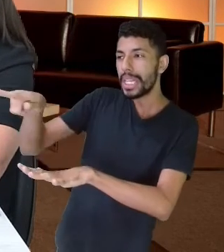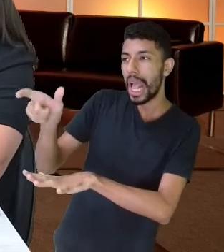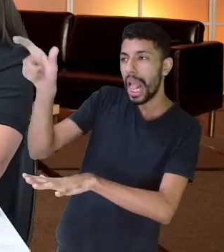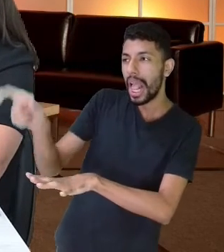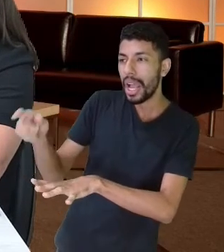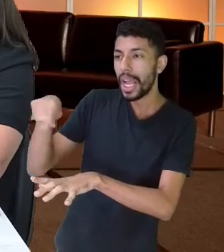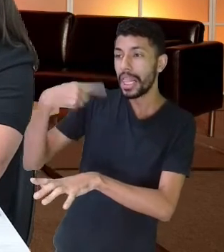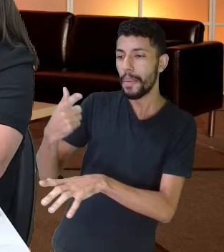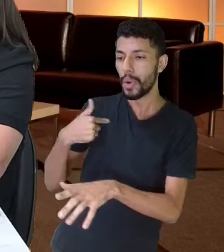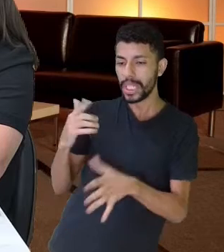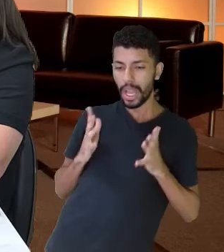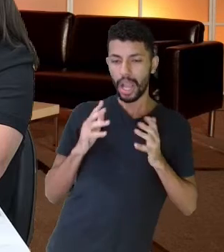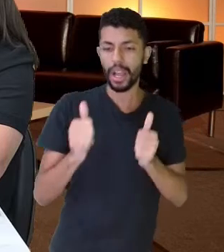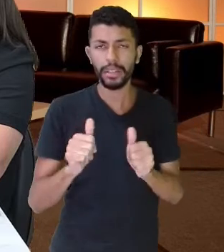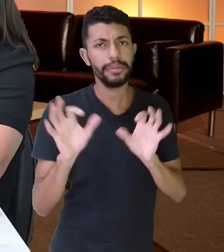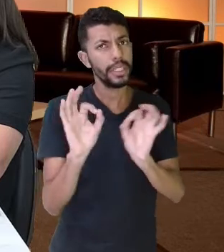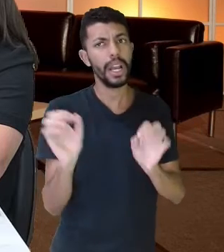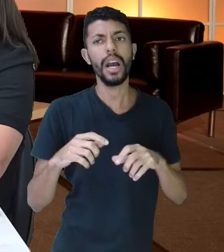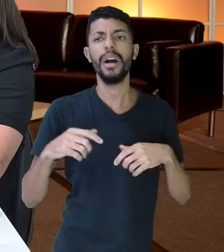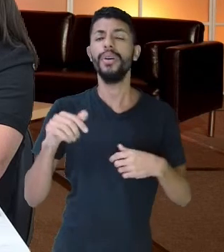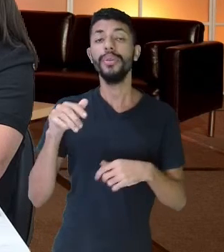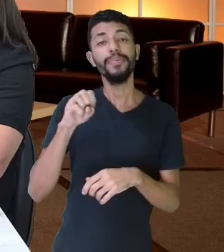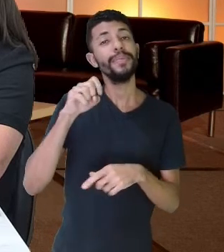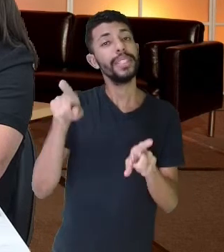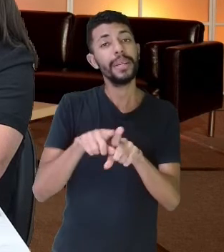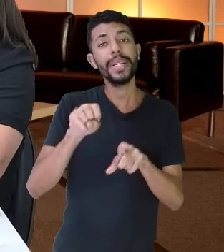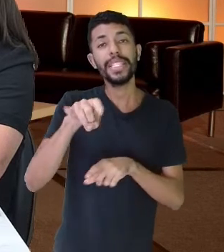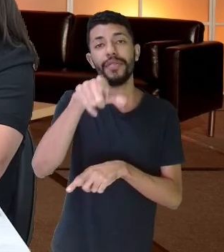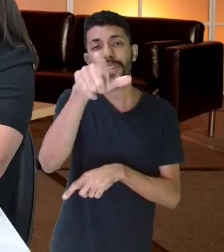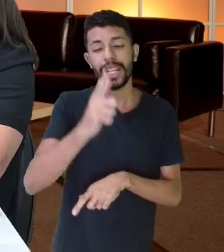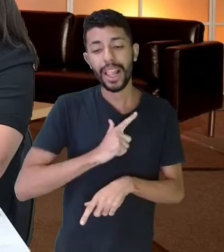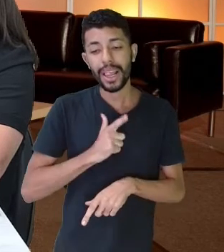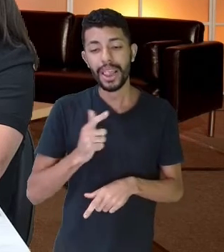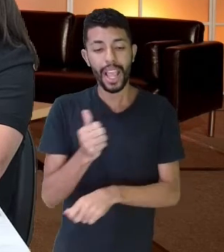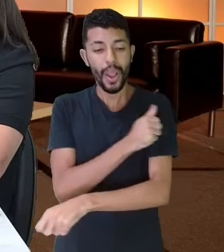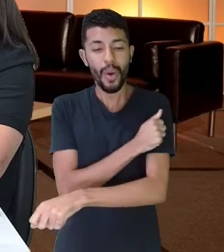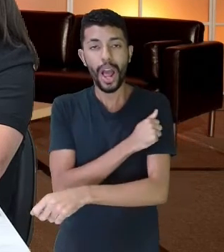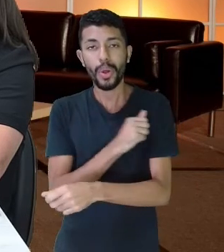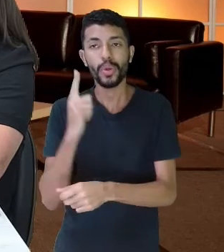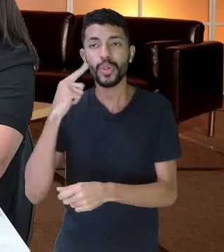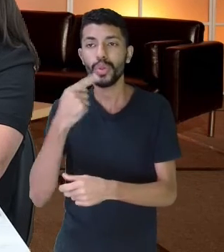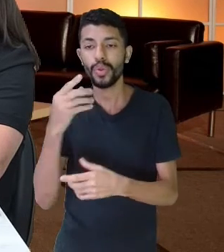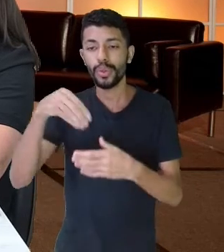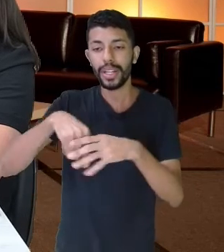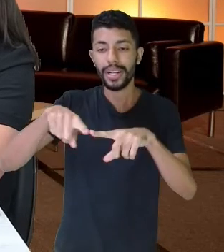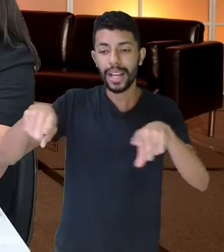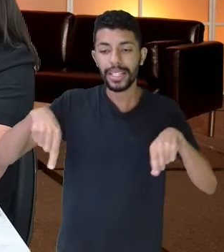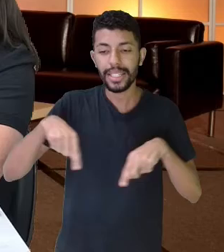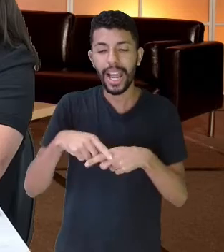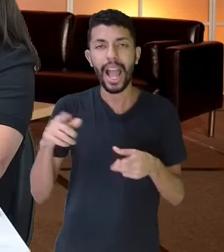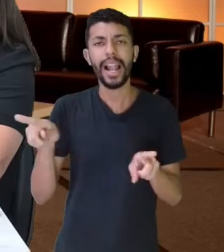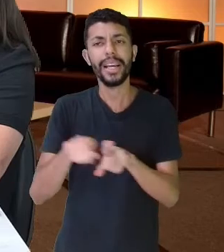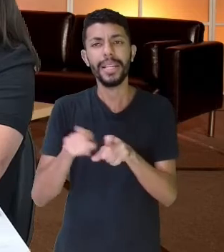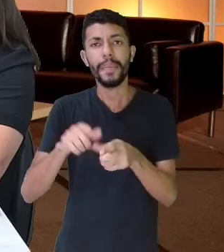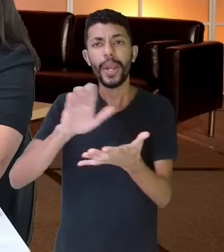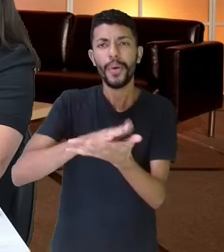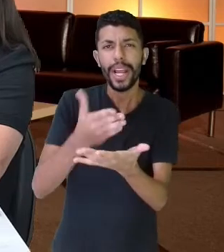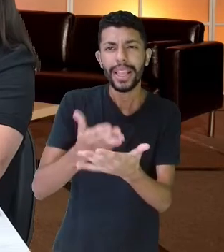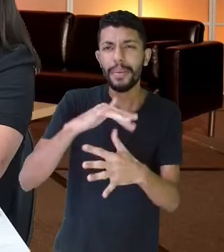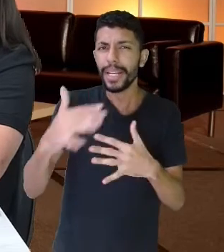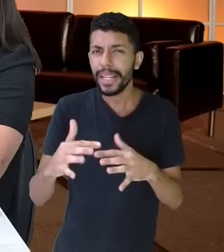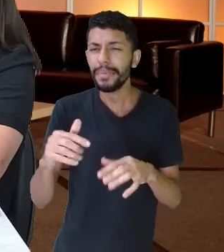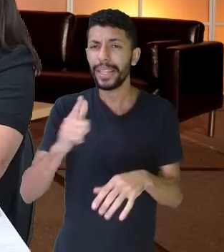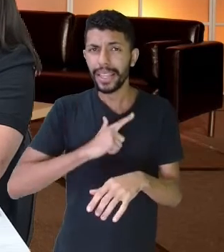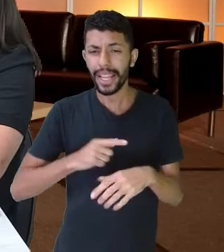atitude. E se você tem um surdo na sua sala, se você tem um intérprete, conversa com o intérprete. Eu tenho certeza que para